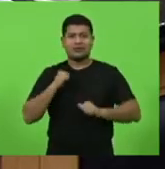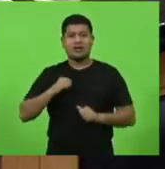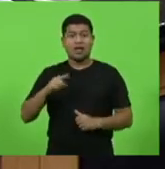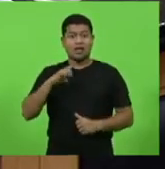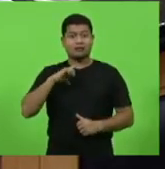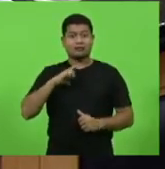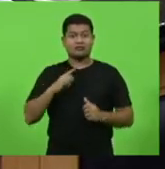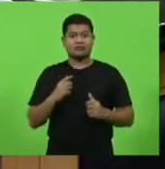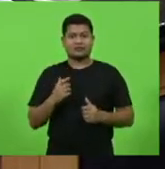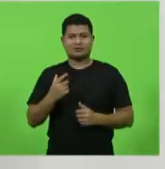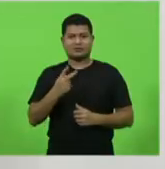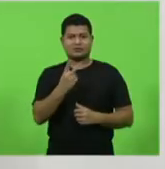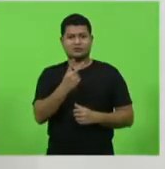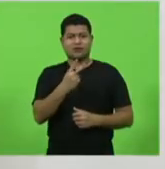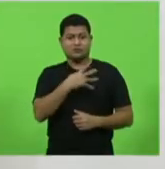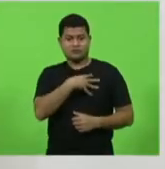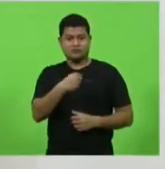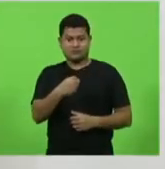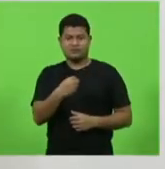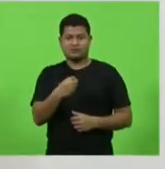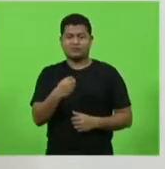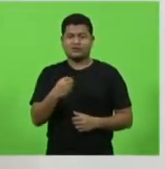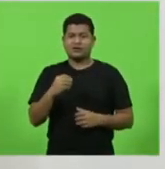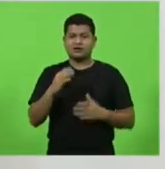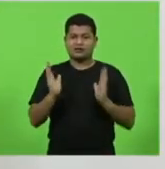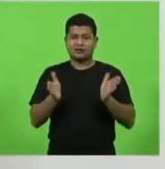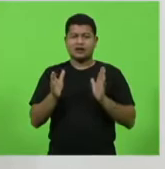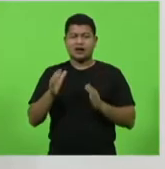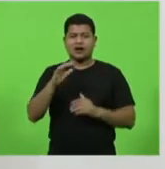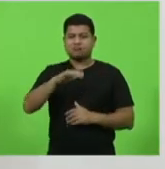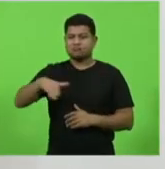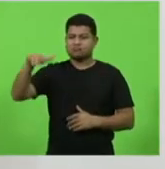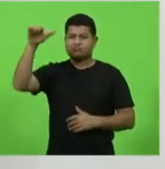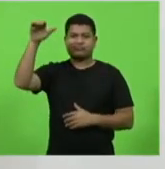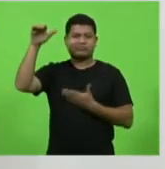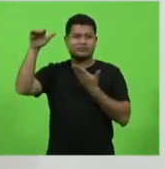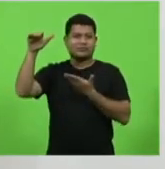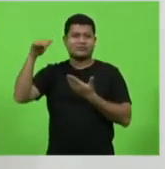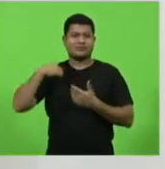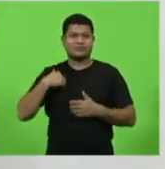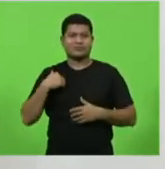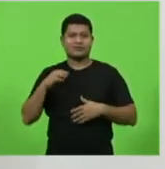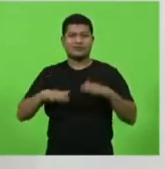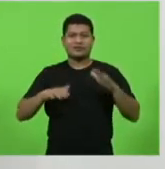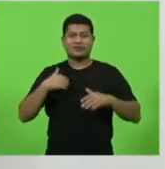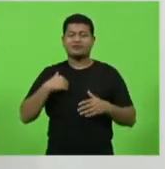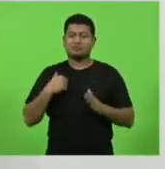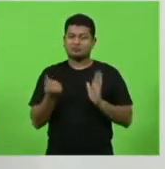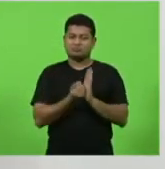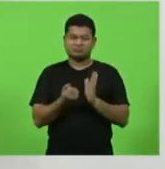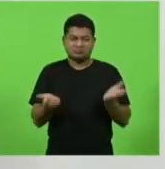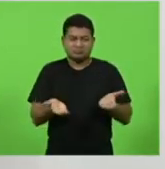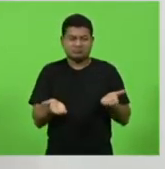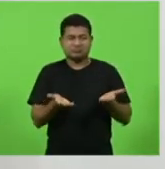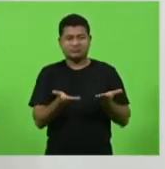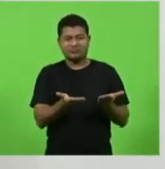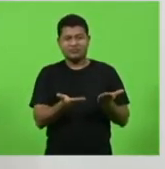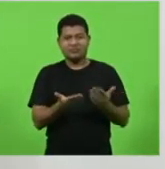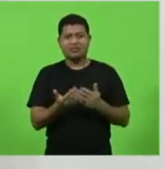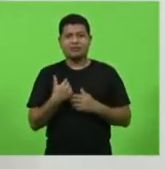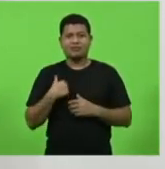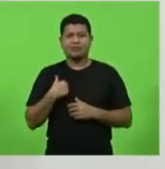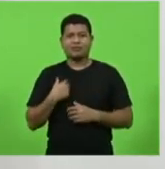filhos grandes, a gente, queira ou não queira, um dia vai chegar, e eu fico aqui, faço um registro muito especial, a vinda da Catarina